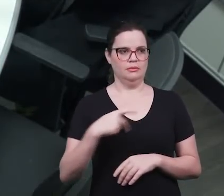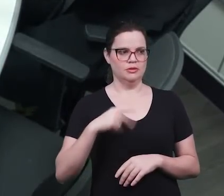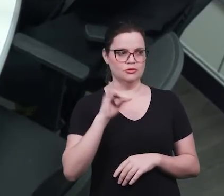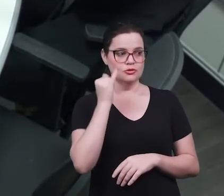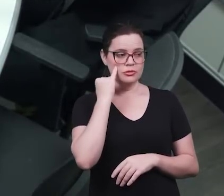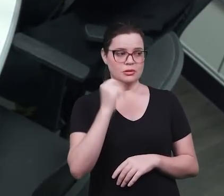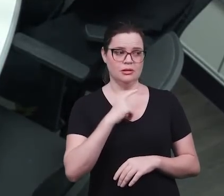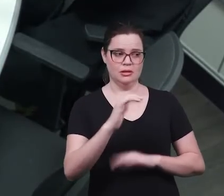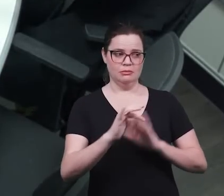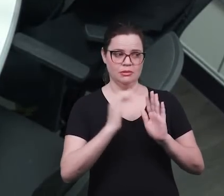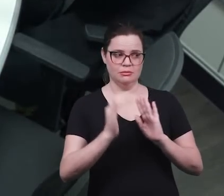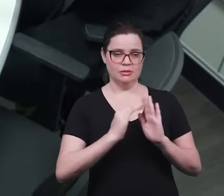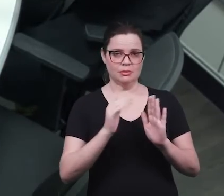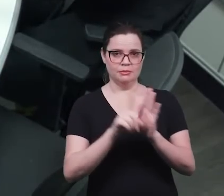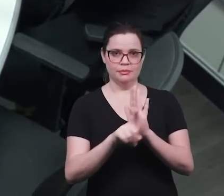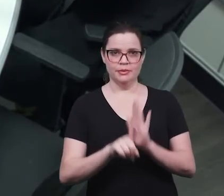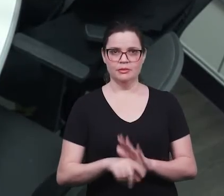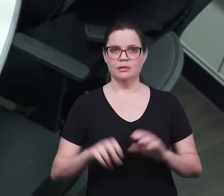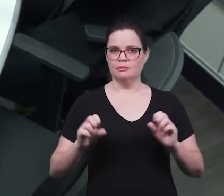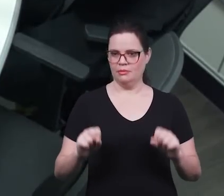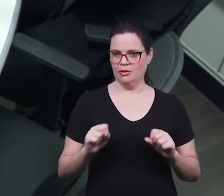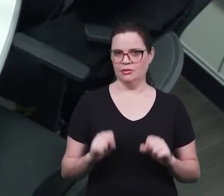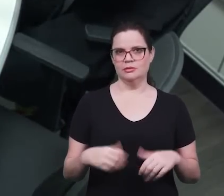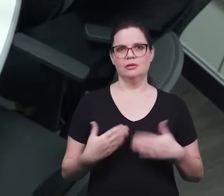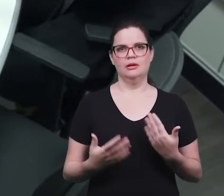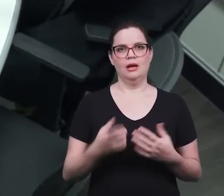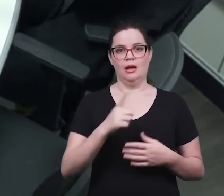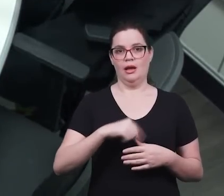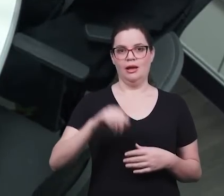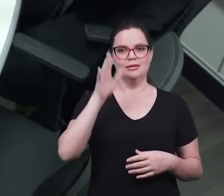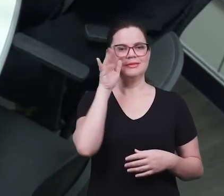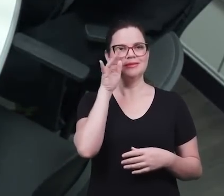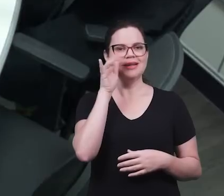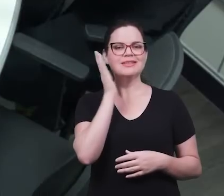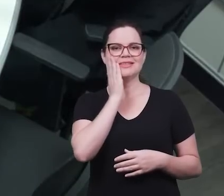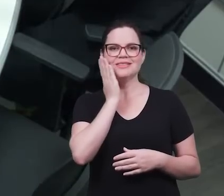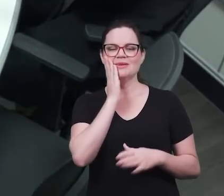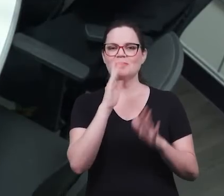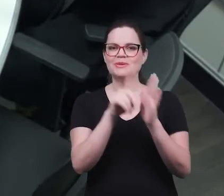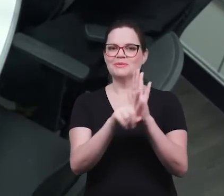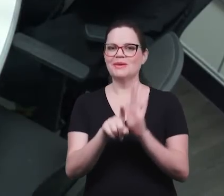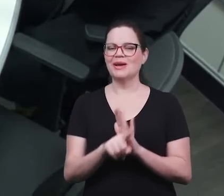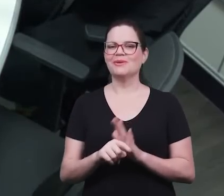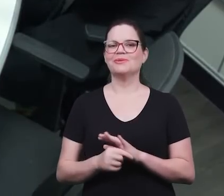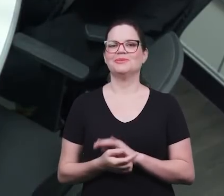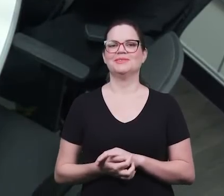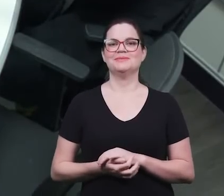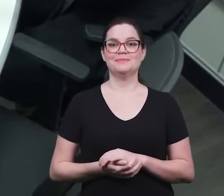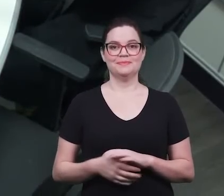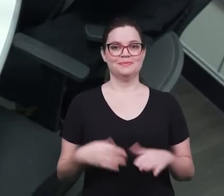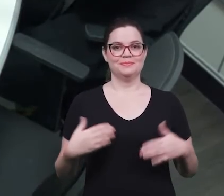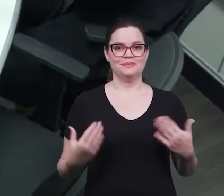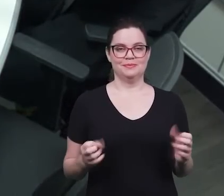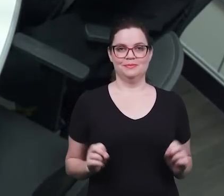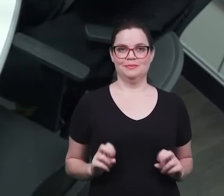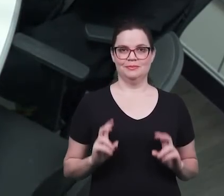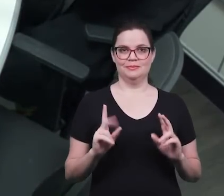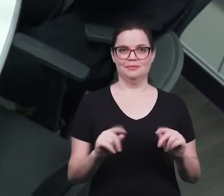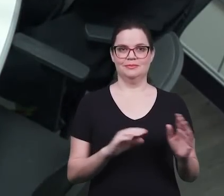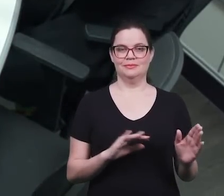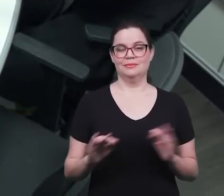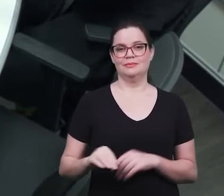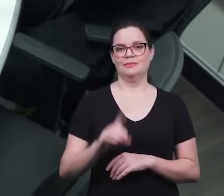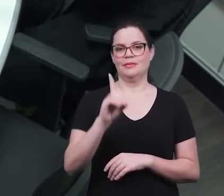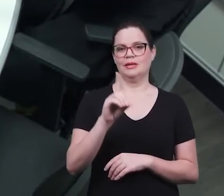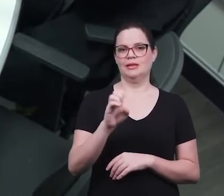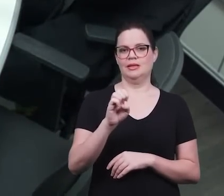São muitas perguntas chegando. Manda ver. O povo aguçou mesmo, tá aguçado aqui para fazer as perguntas aqui. O povo tá motivado. Então vamos lá. Débora